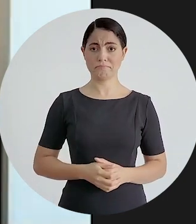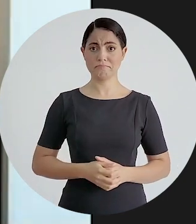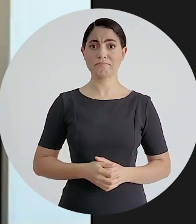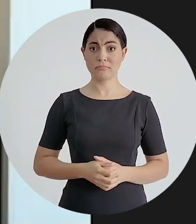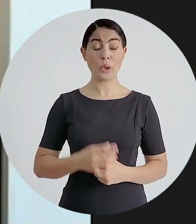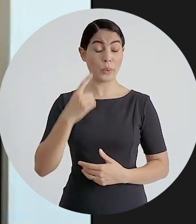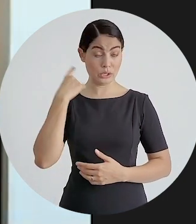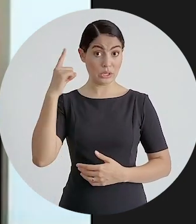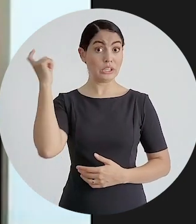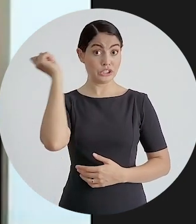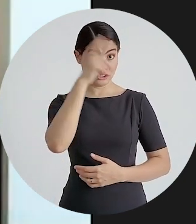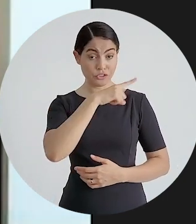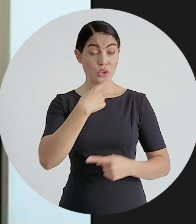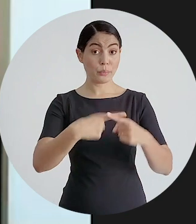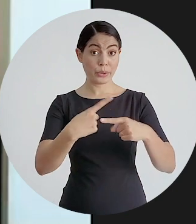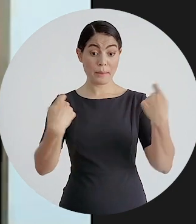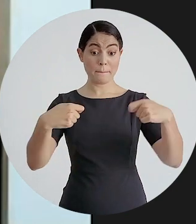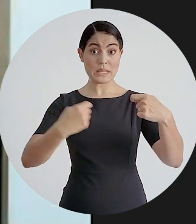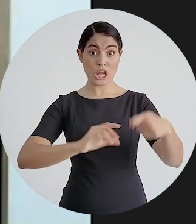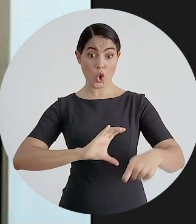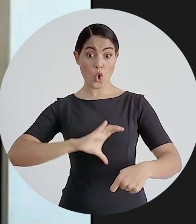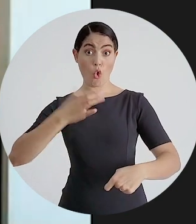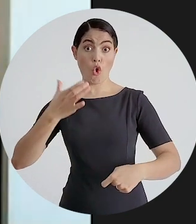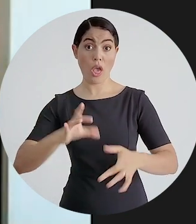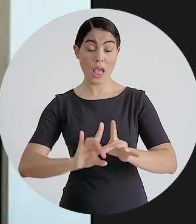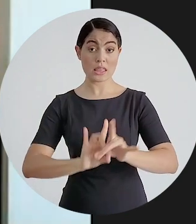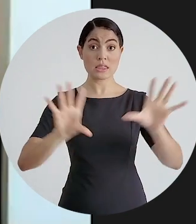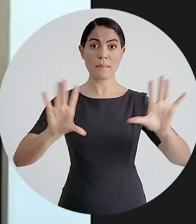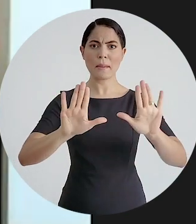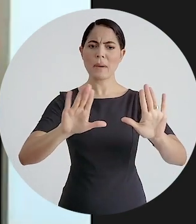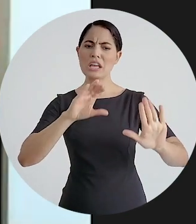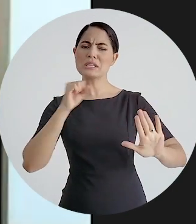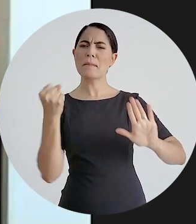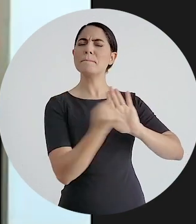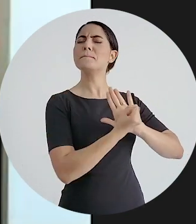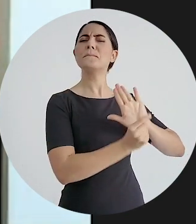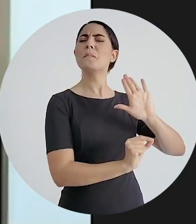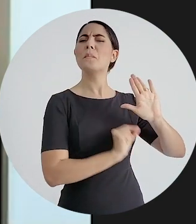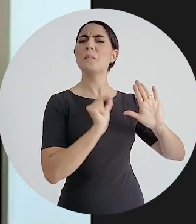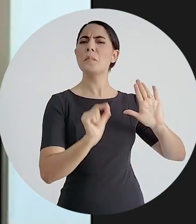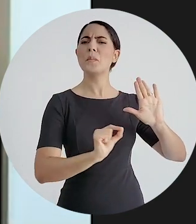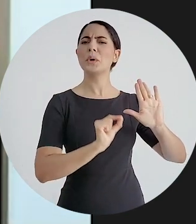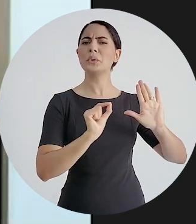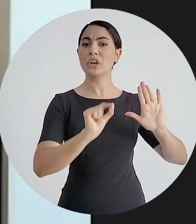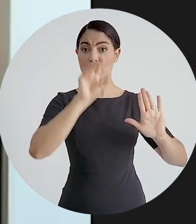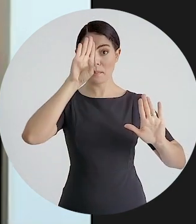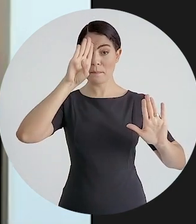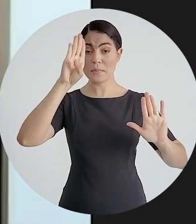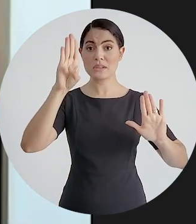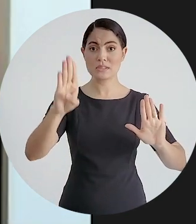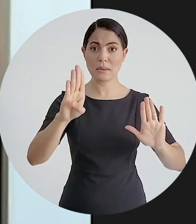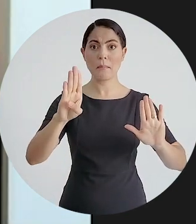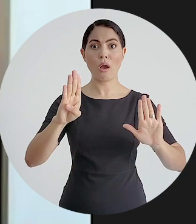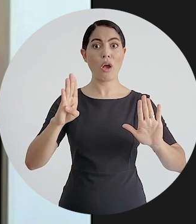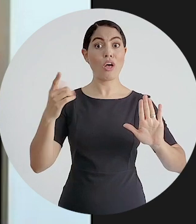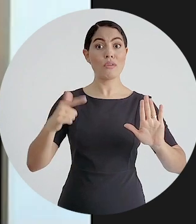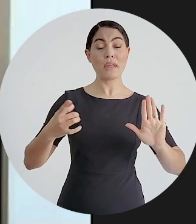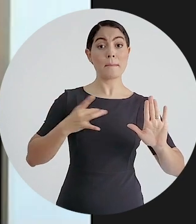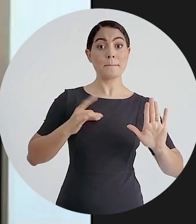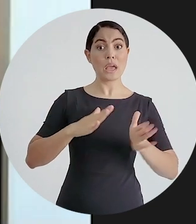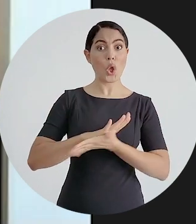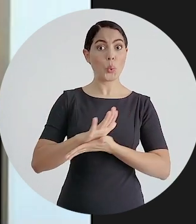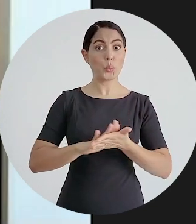criminal. É uma advocacia difícil, que exige coragem, independência e é marcada principalmente